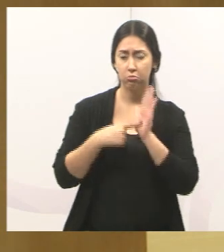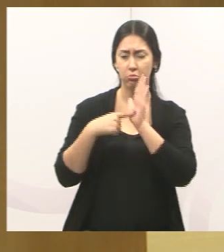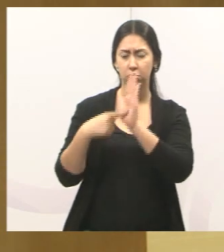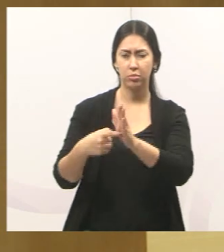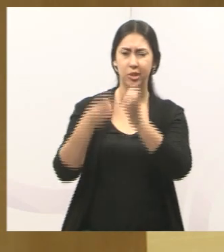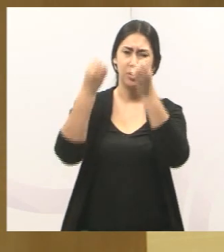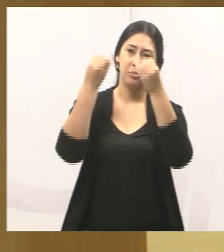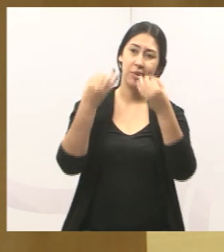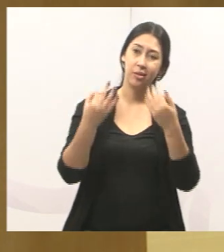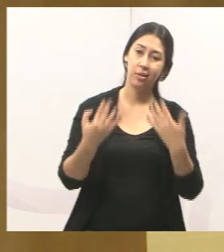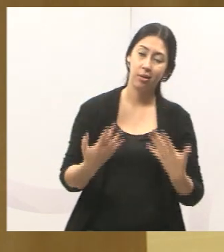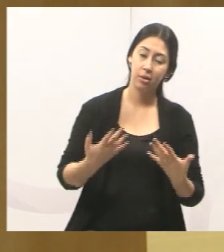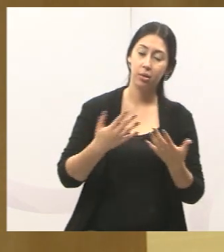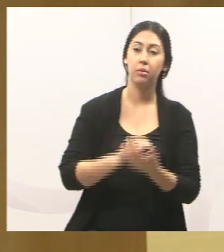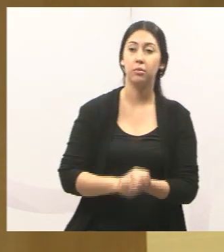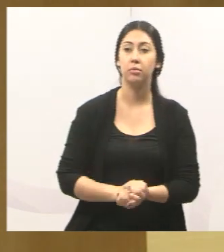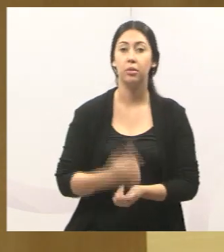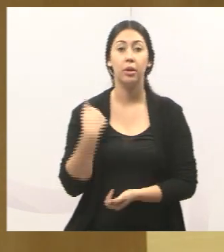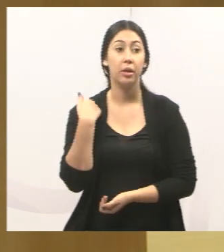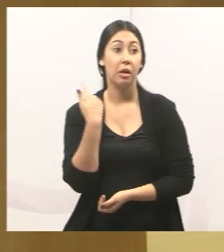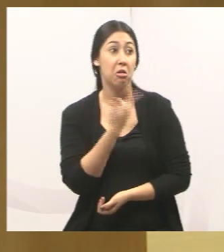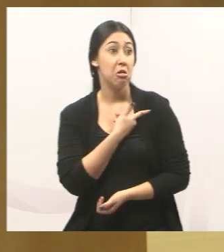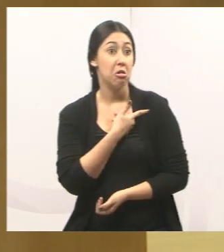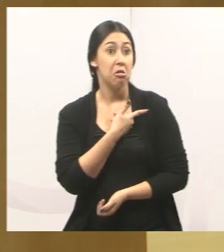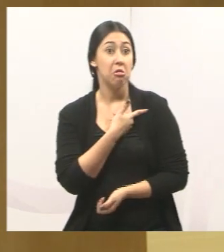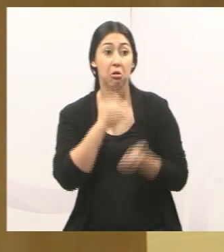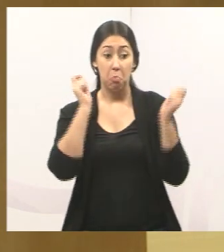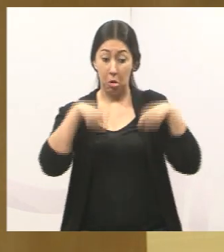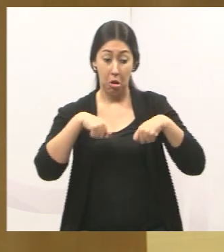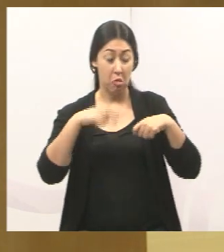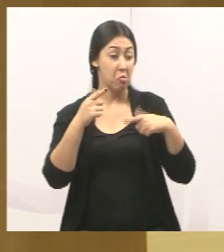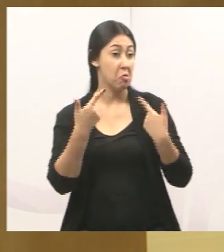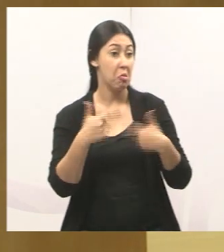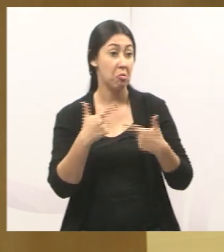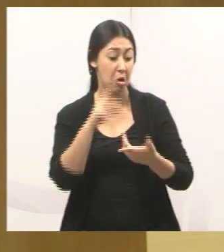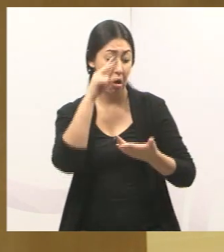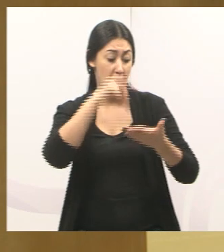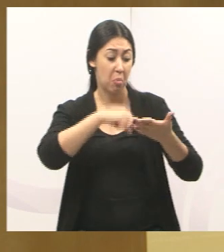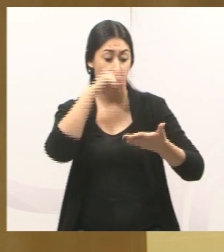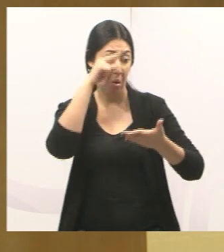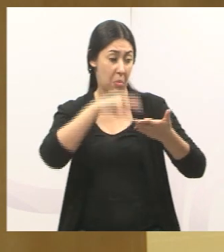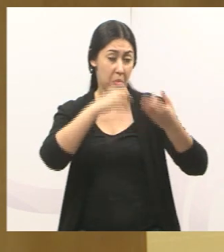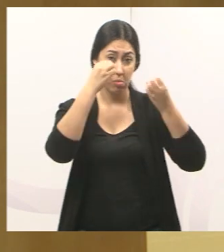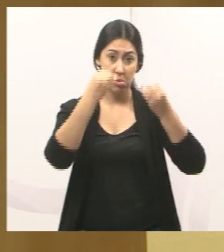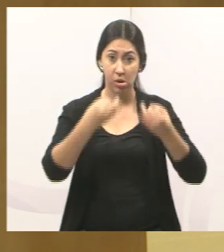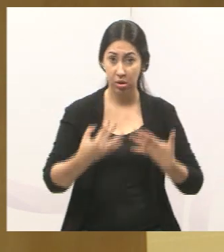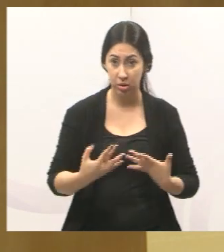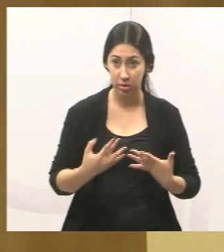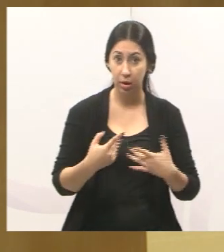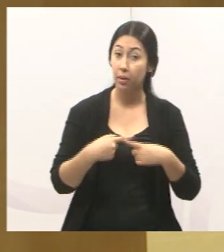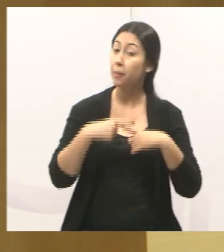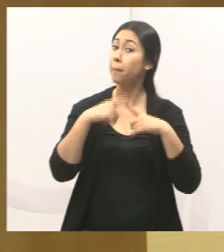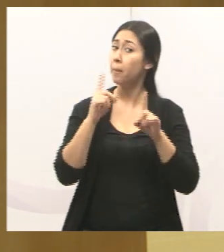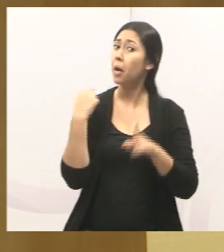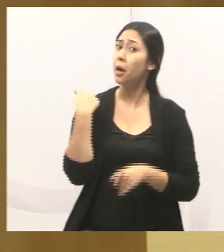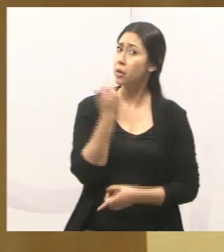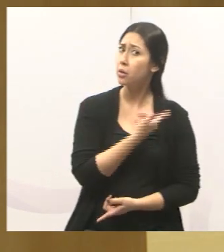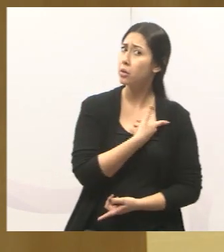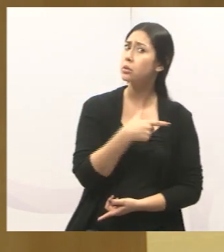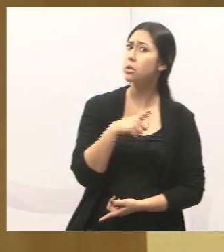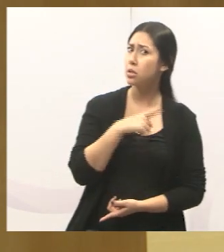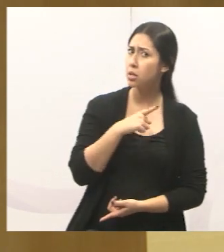mencionando que a gente não tem bagagem técnica para poder analisar a prestação de contas. Só que nós temos a